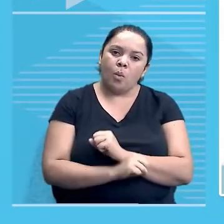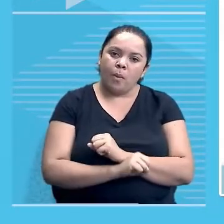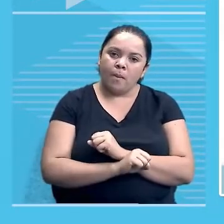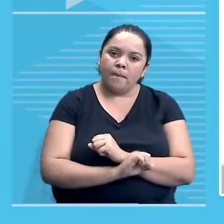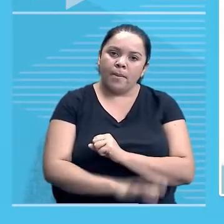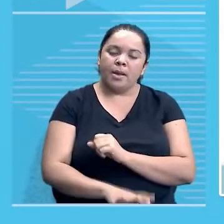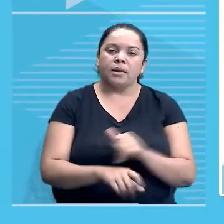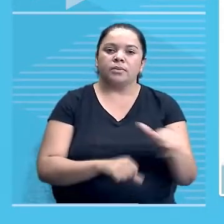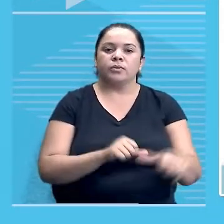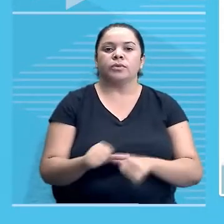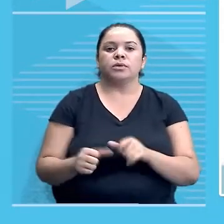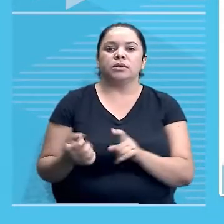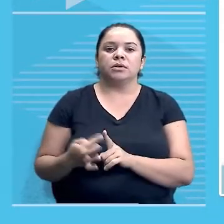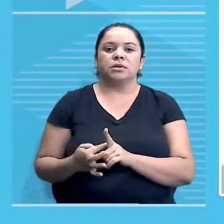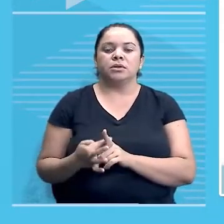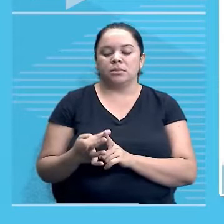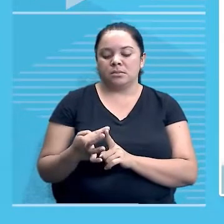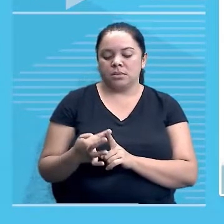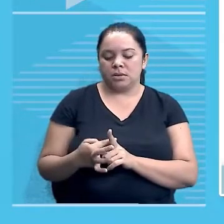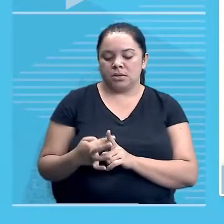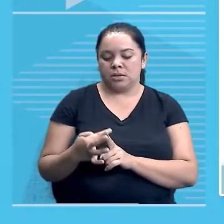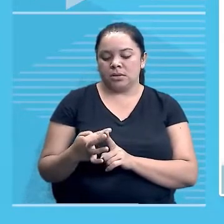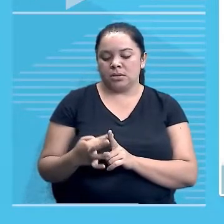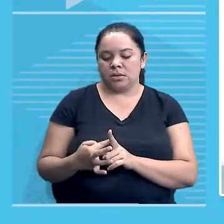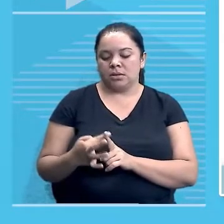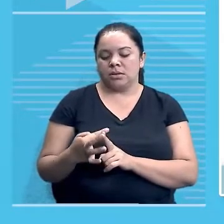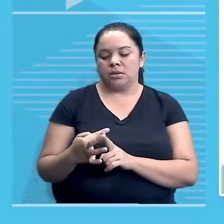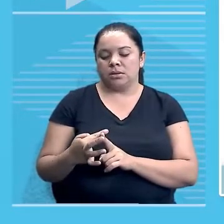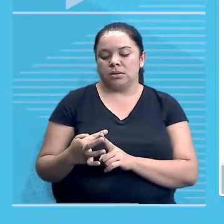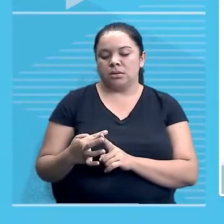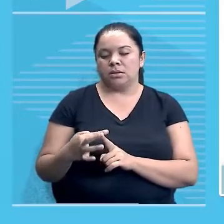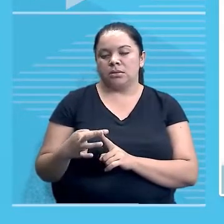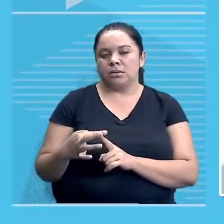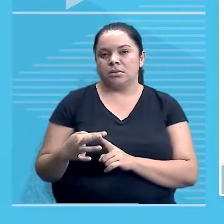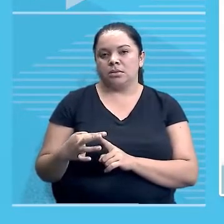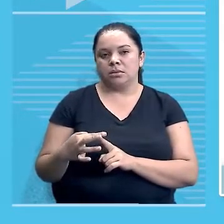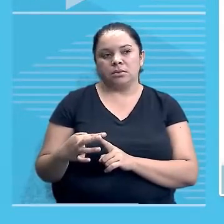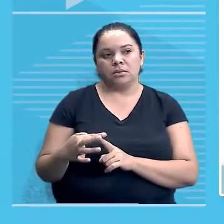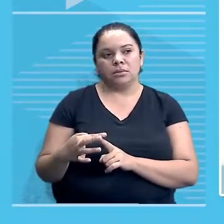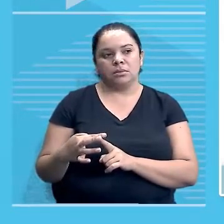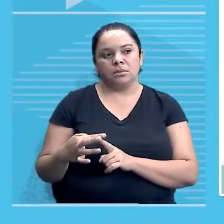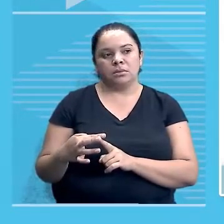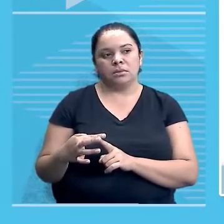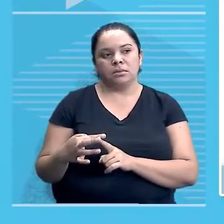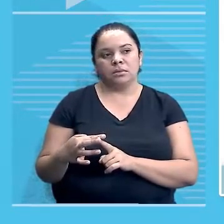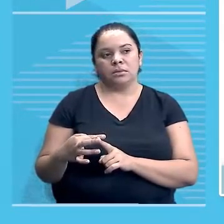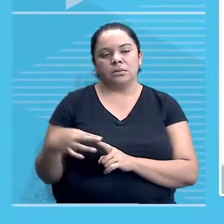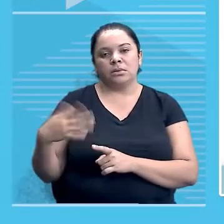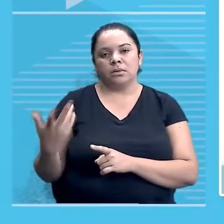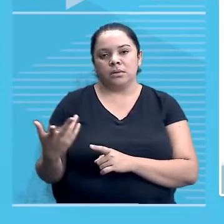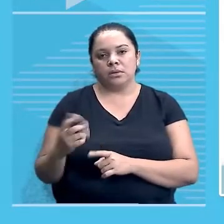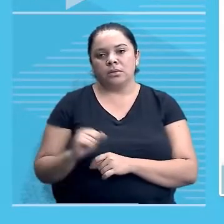modificando a sua temperatura, ele ganhou ou perdeu calor do tipo sensível.